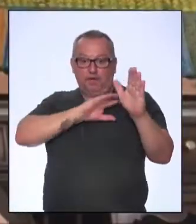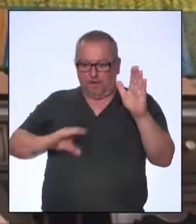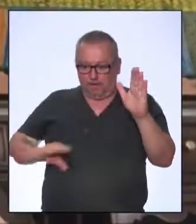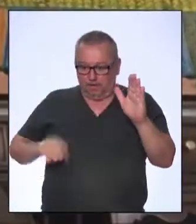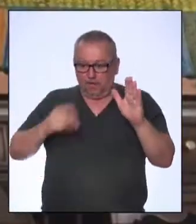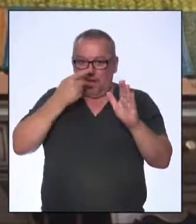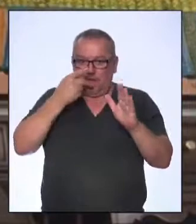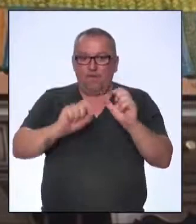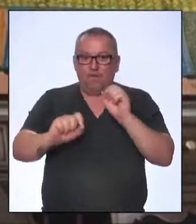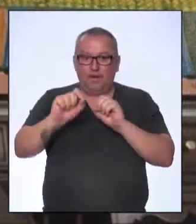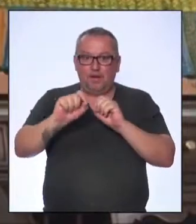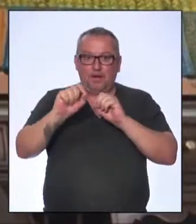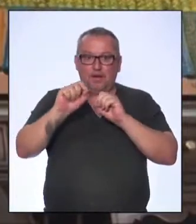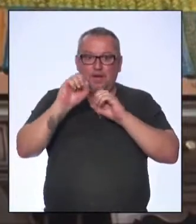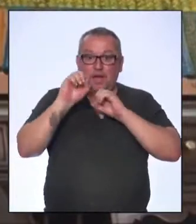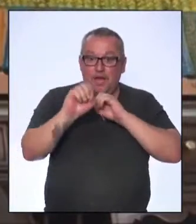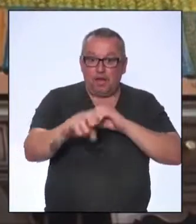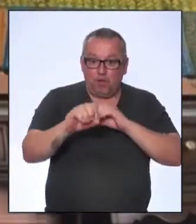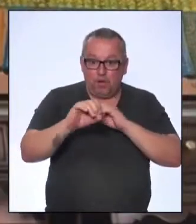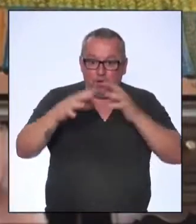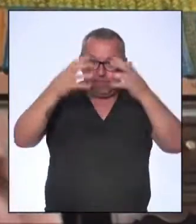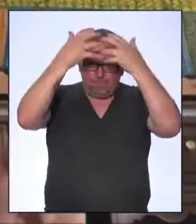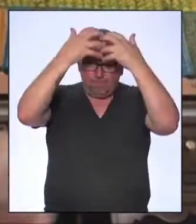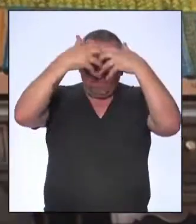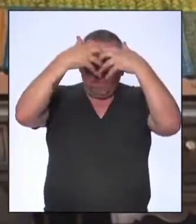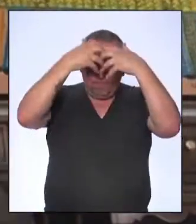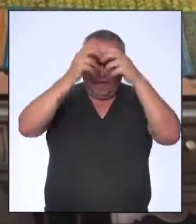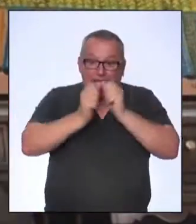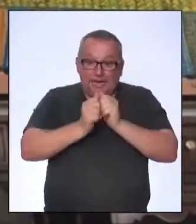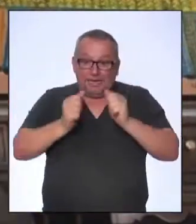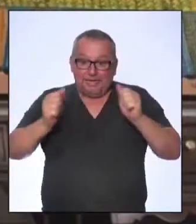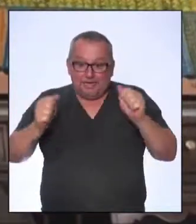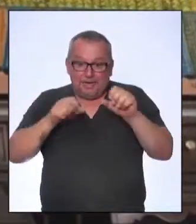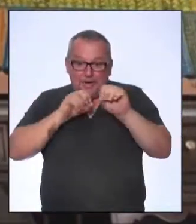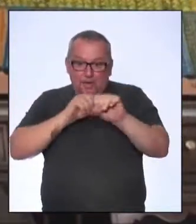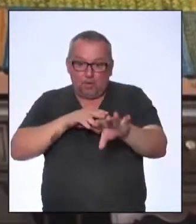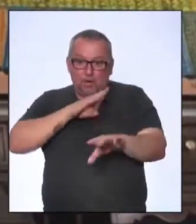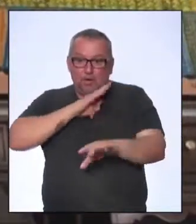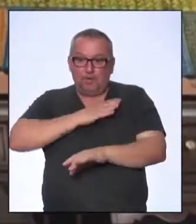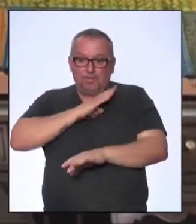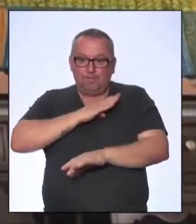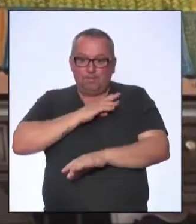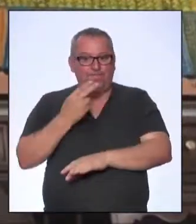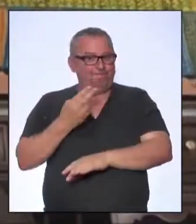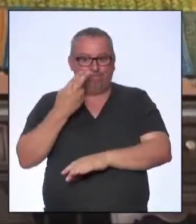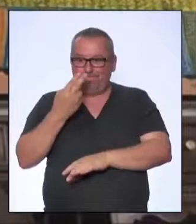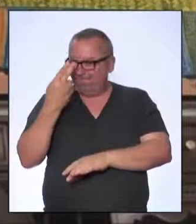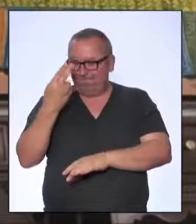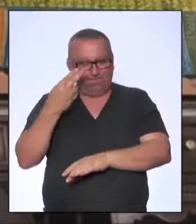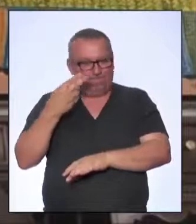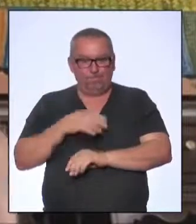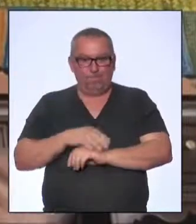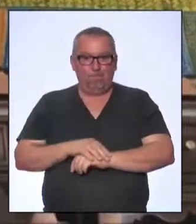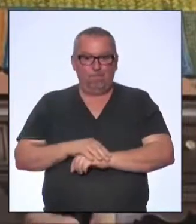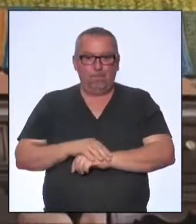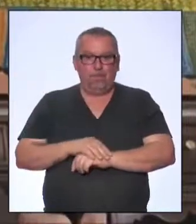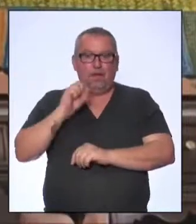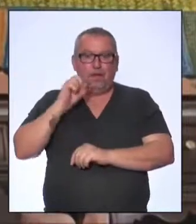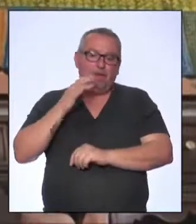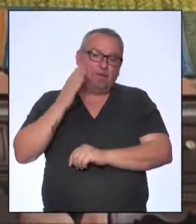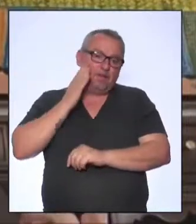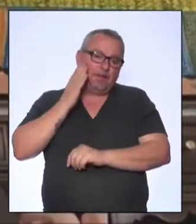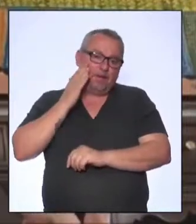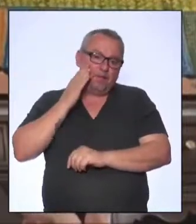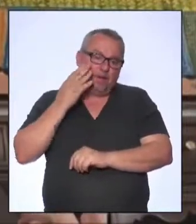educação, educar a mente sem educar o coração não é educação. E se a gente já sabia